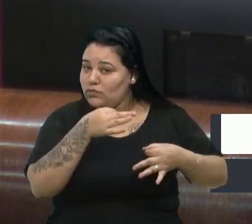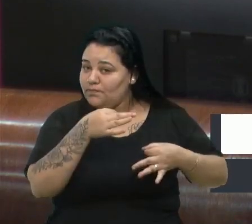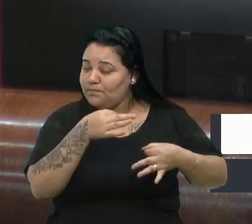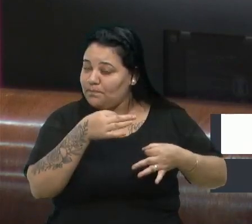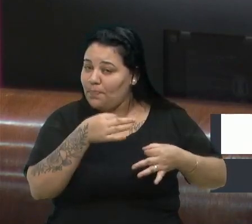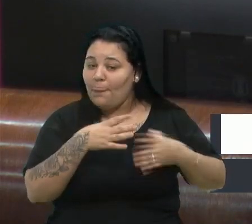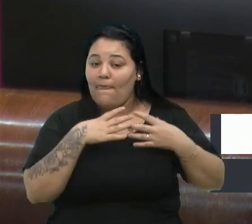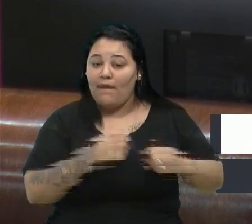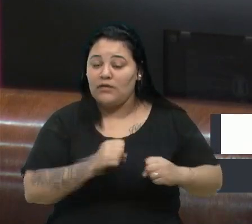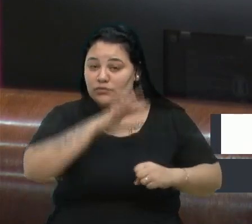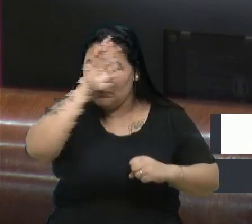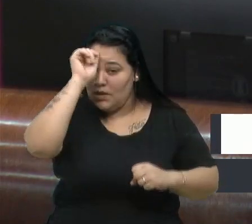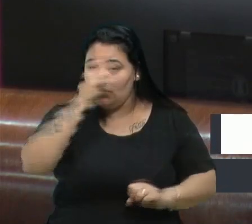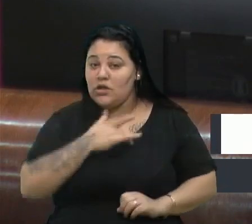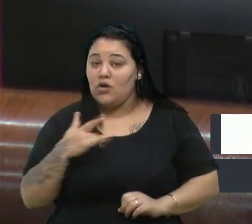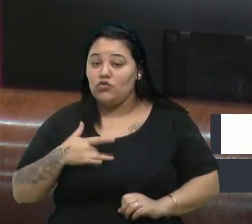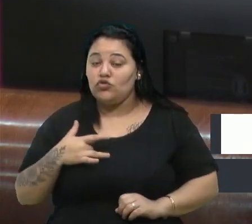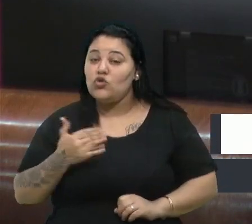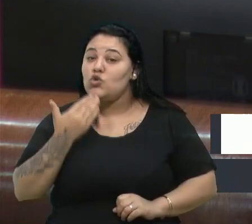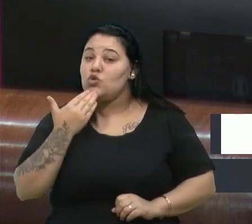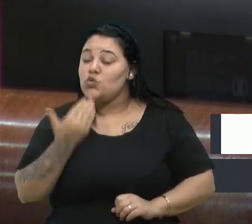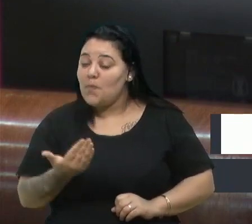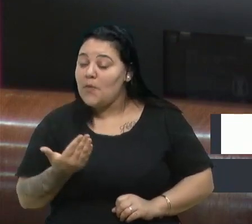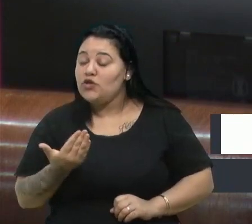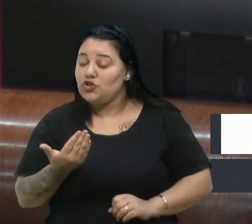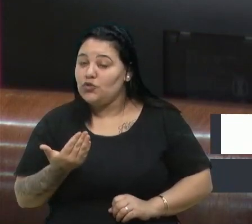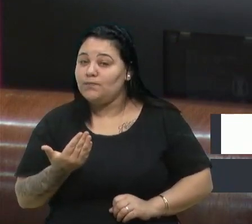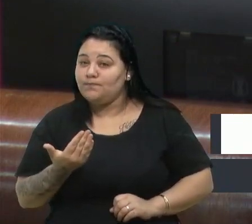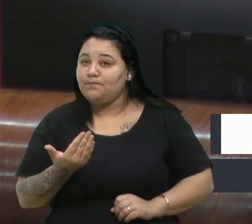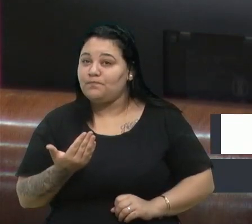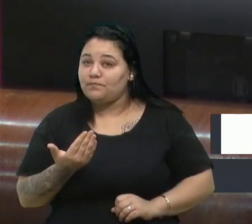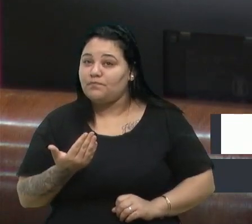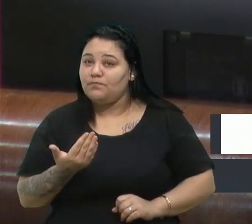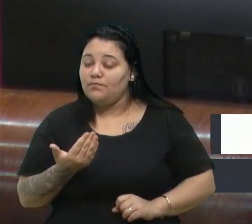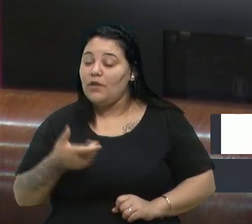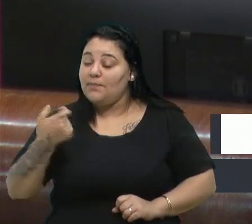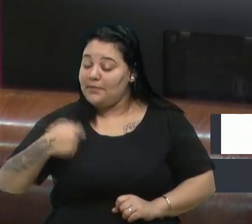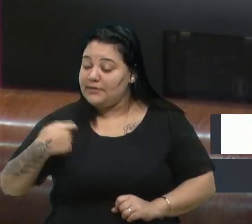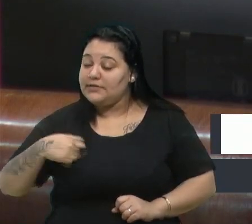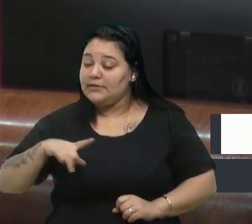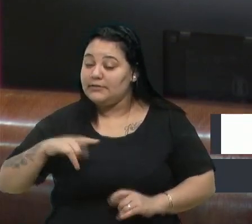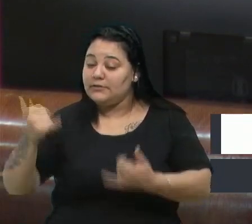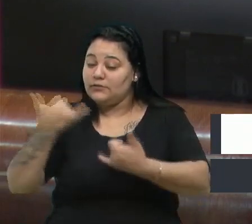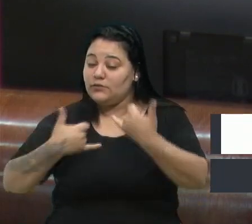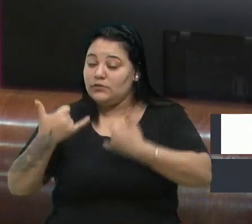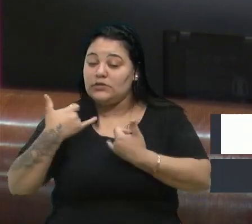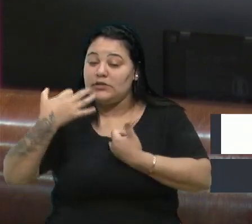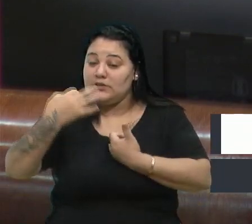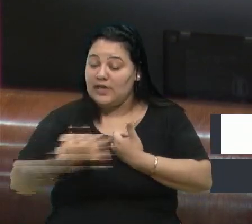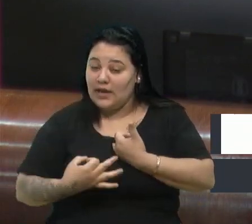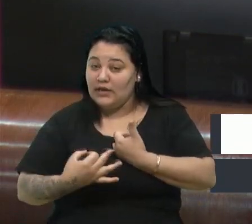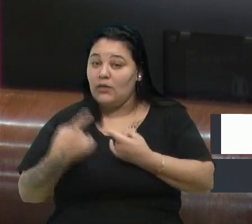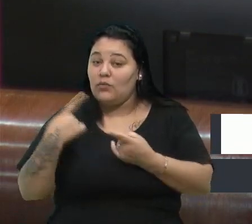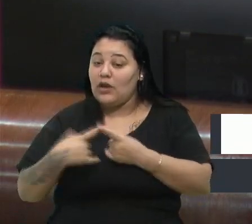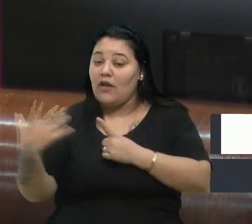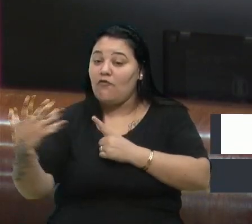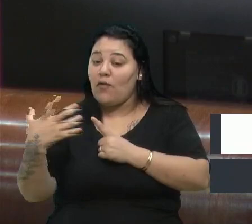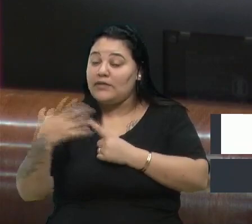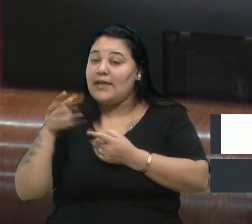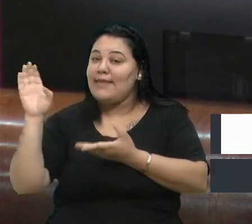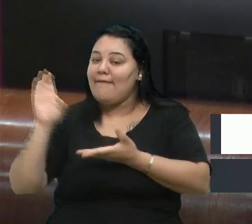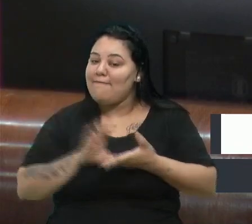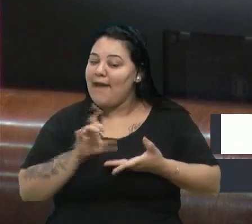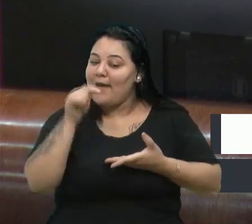de Saúde sobre o encaminhamento preciso e reais dos dados, porque isso vai influenciar no retorno de valores